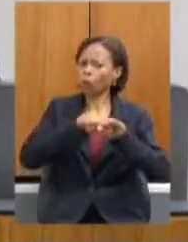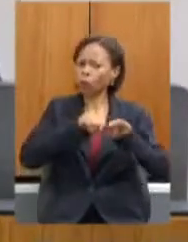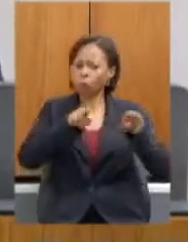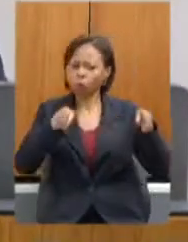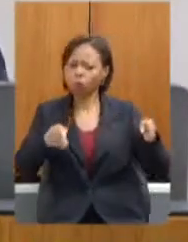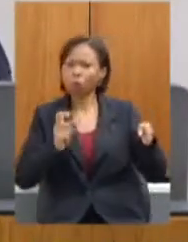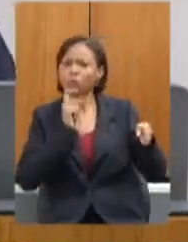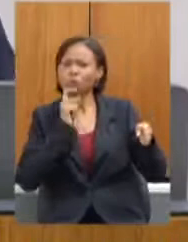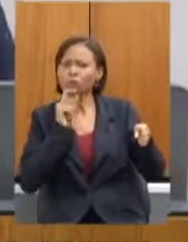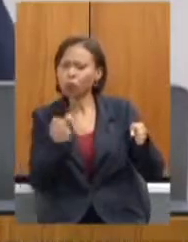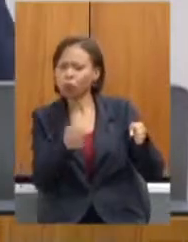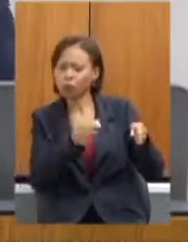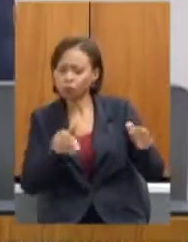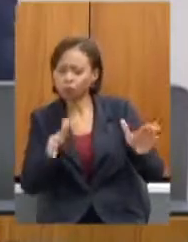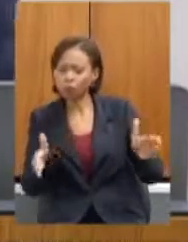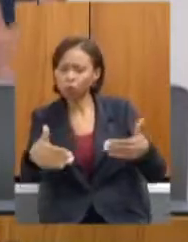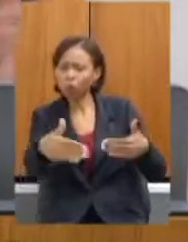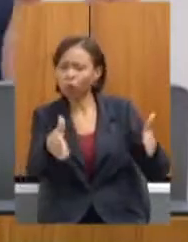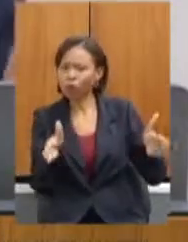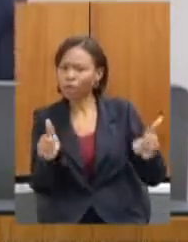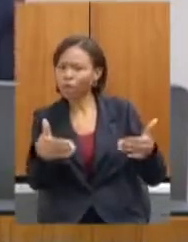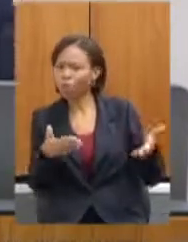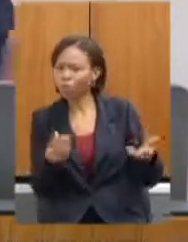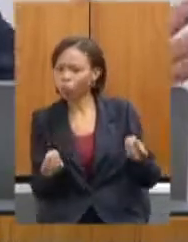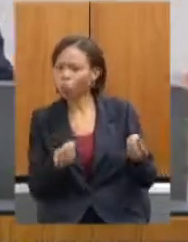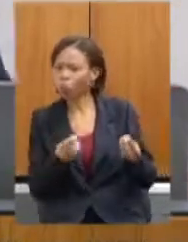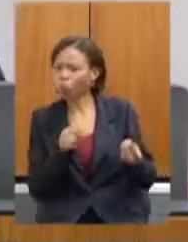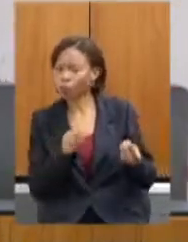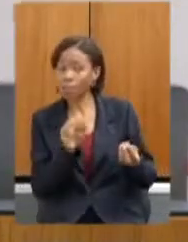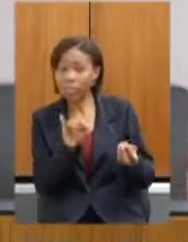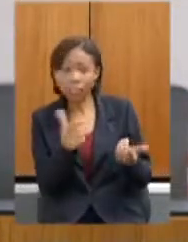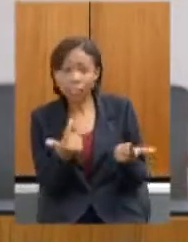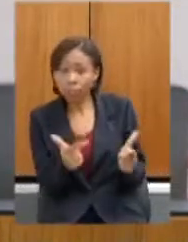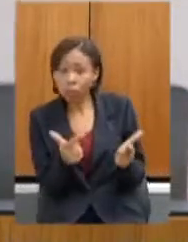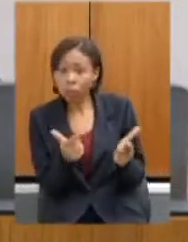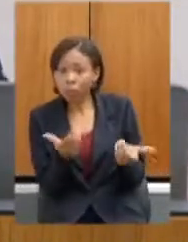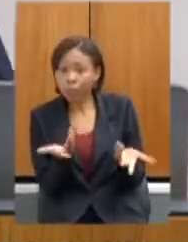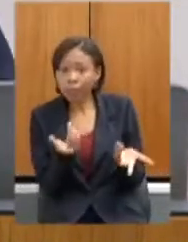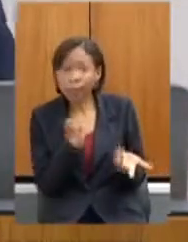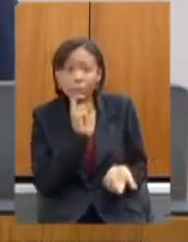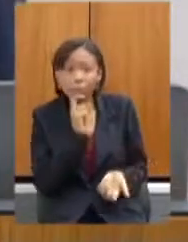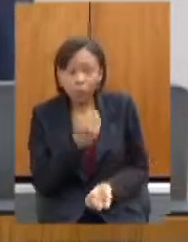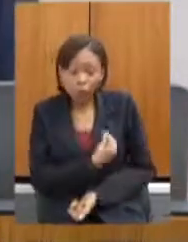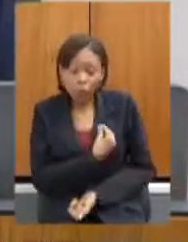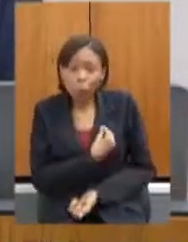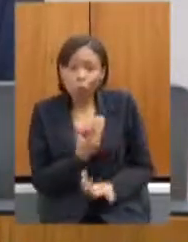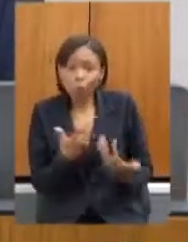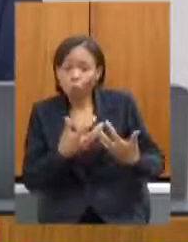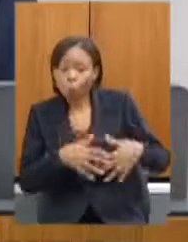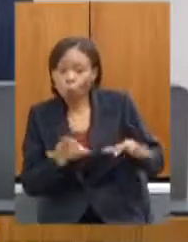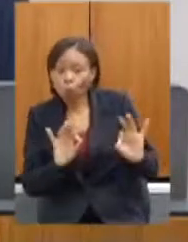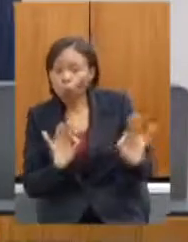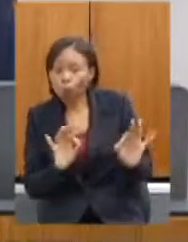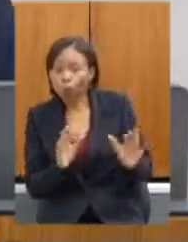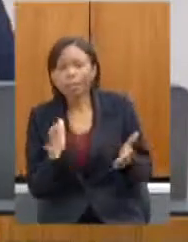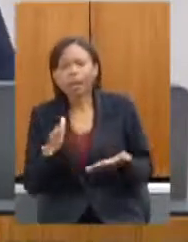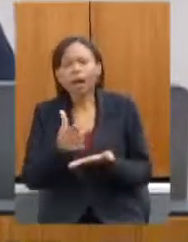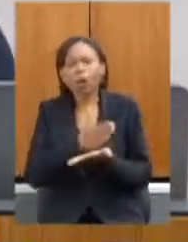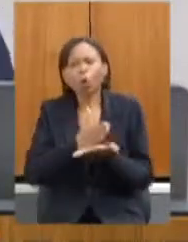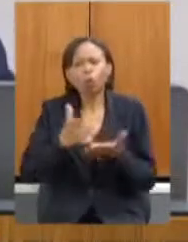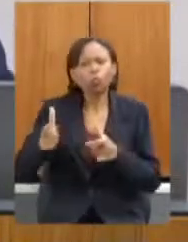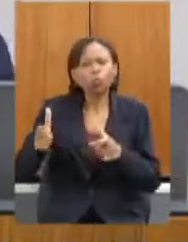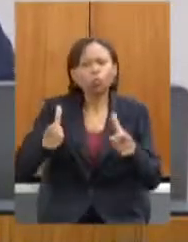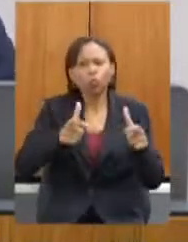geladeiras né porque chega no local desse não tem um freezer funcionando né temos a áreas em Minas Gerais que tem